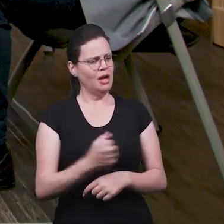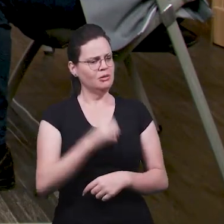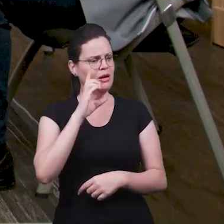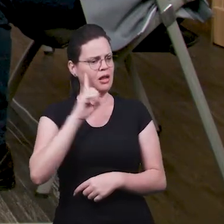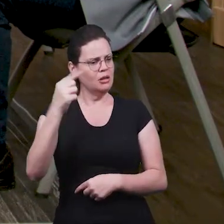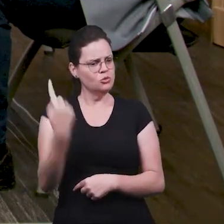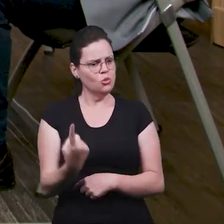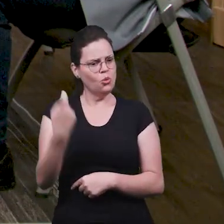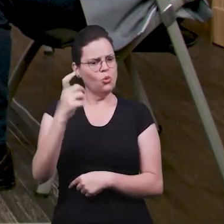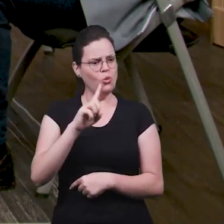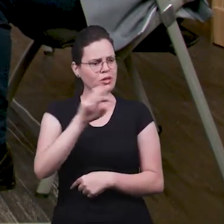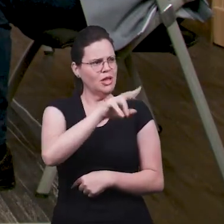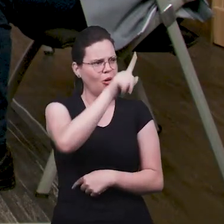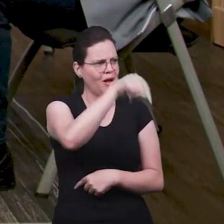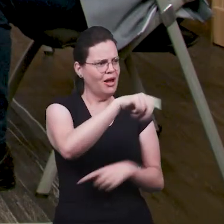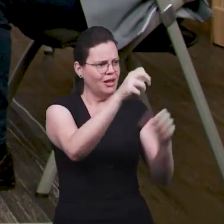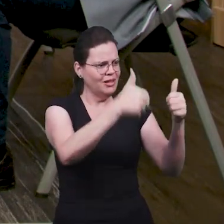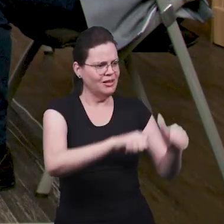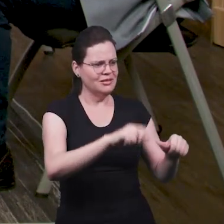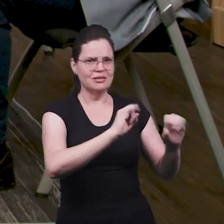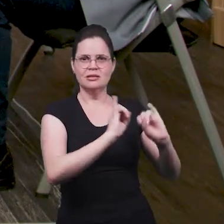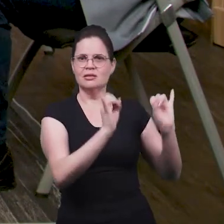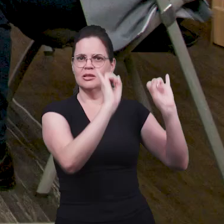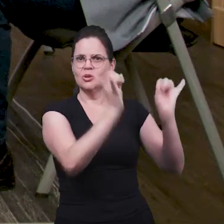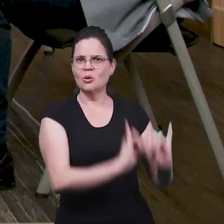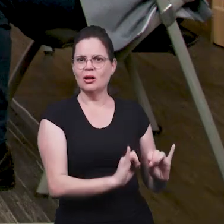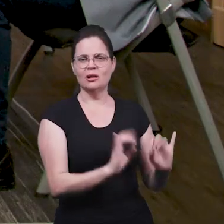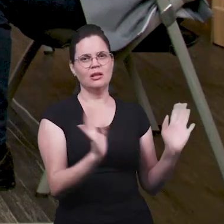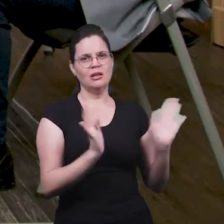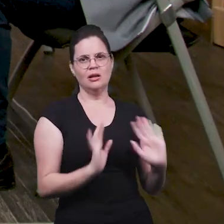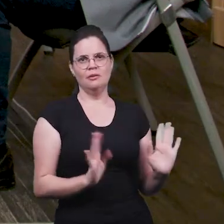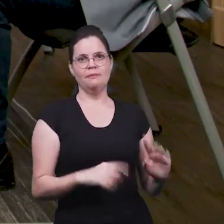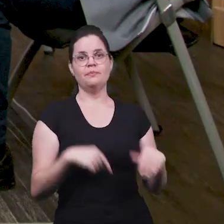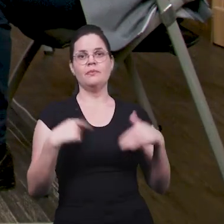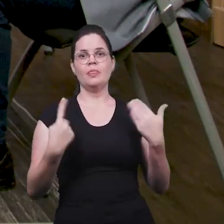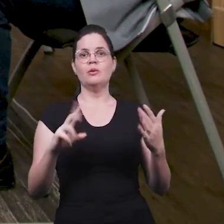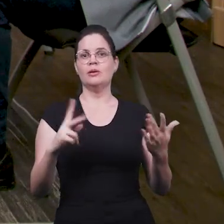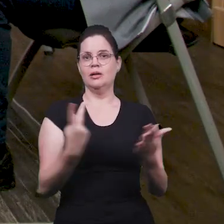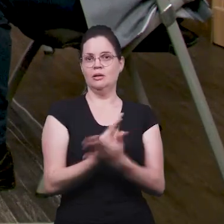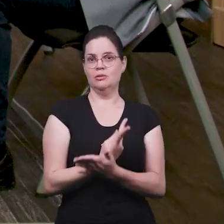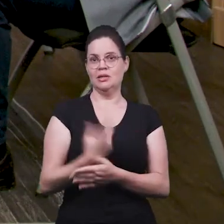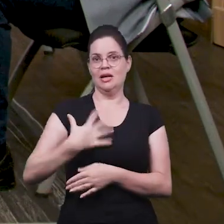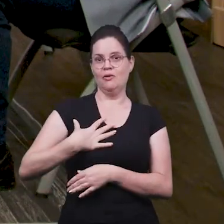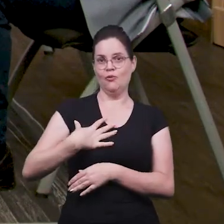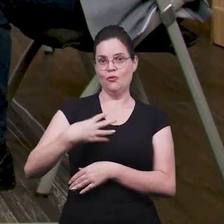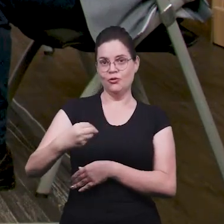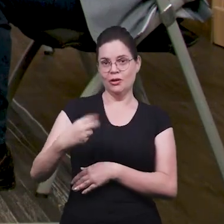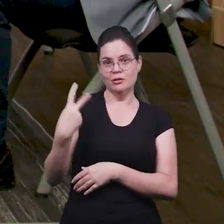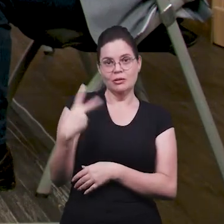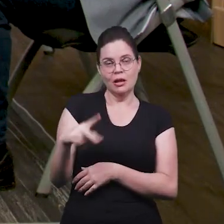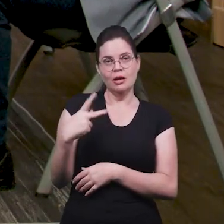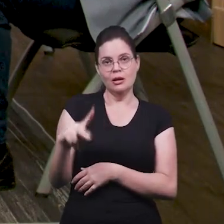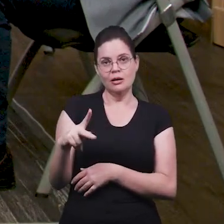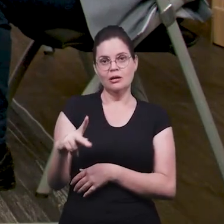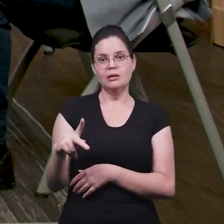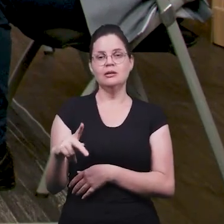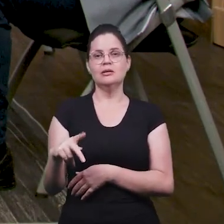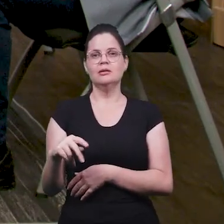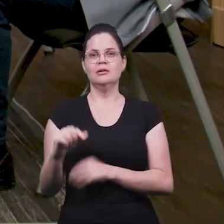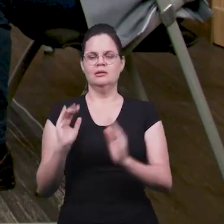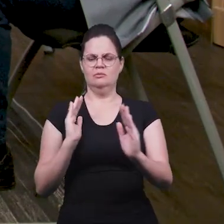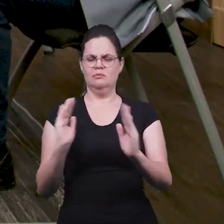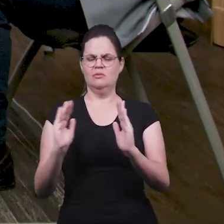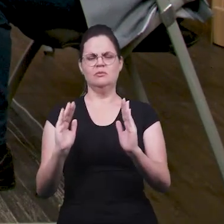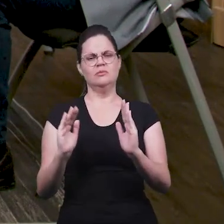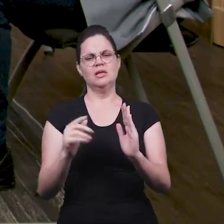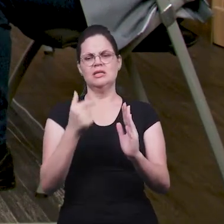e não dessa forma, né, fugida. Então Constantino V, que foi filho de Leão III, entre ali